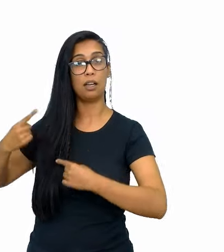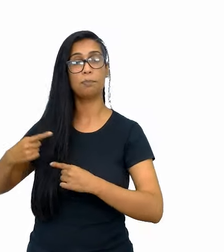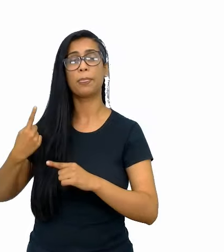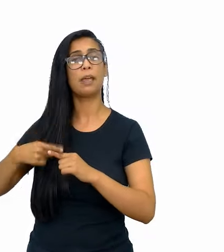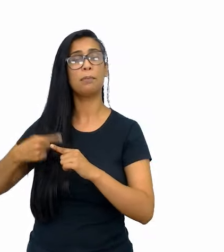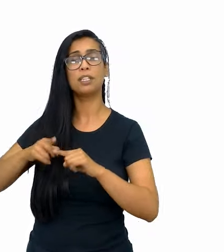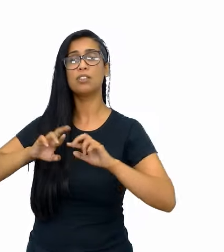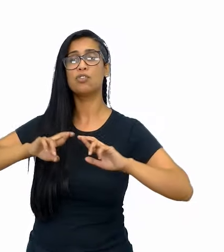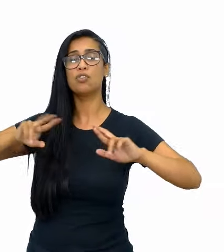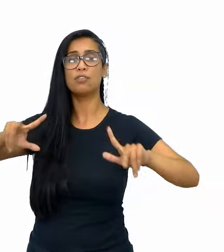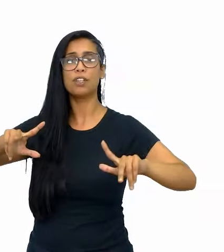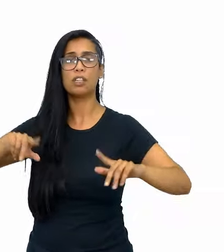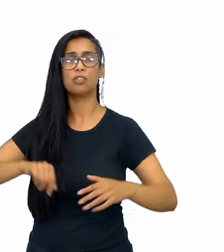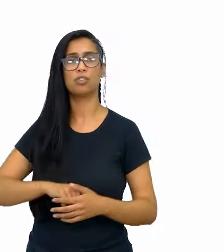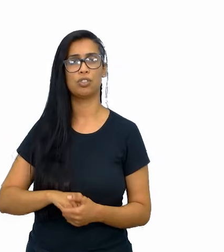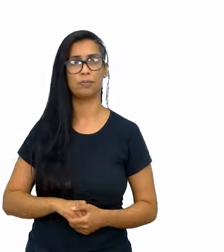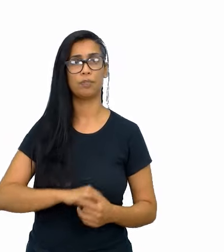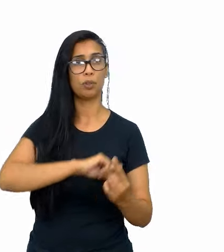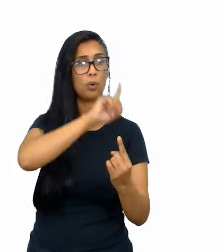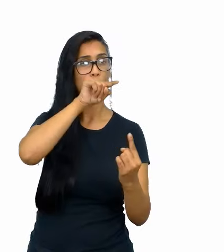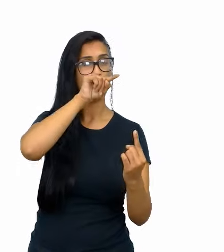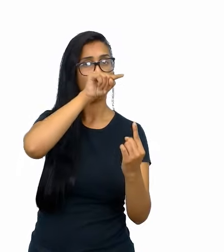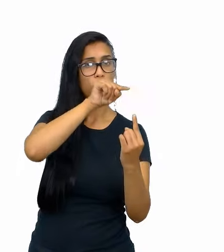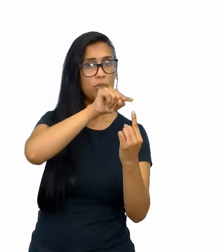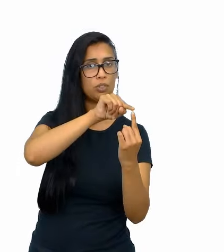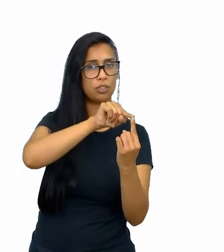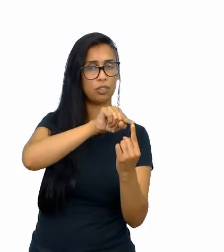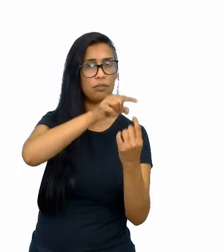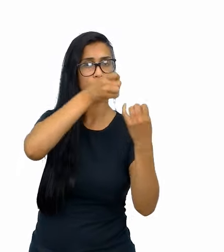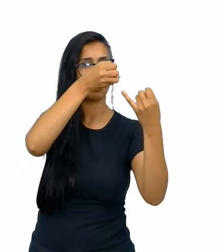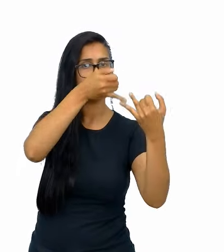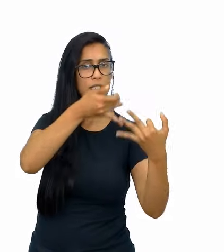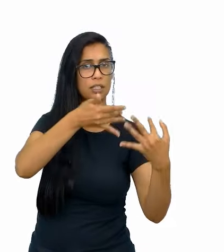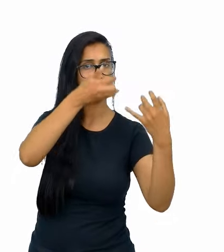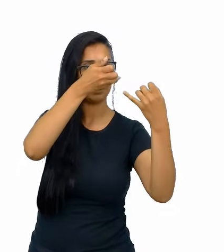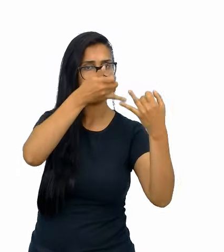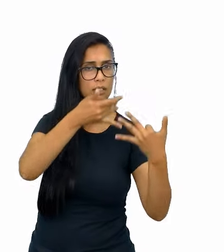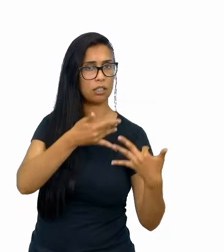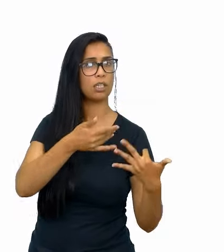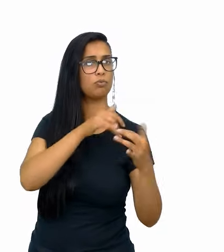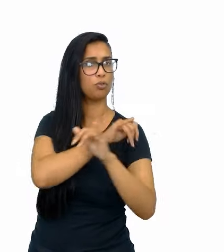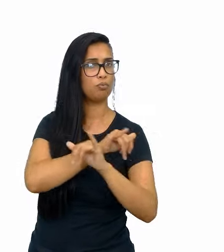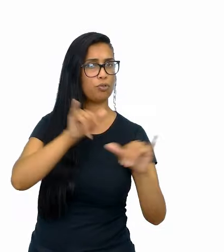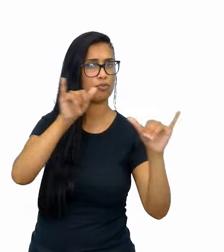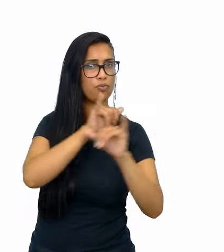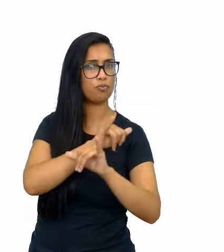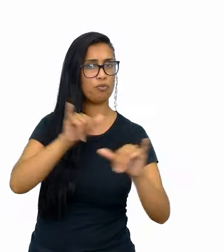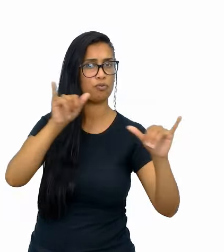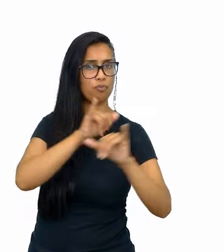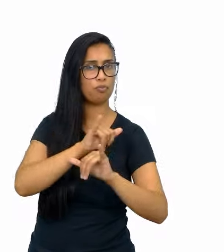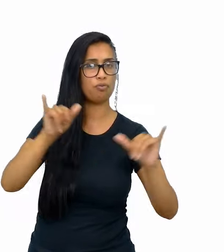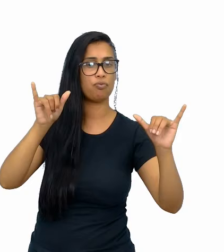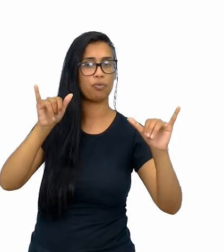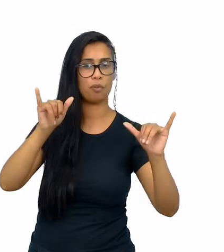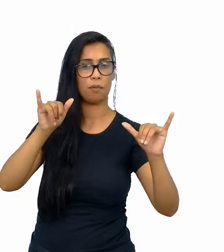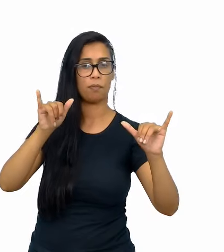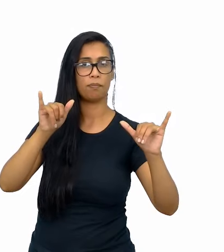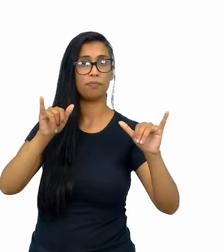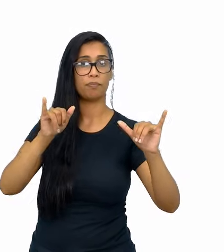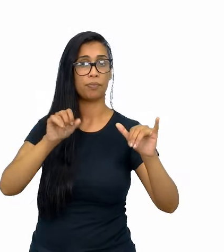né, entre a objetividade dos relatos que estão dentro de uma notícia, uma reportagem, né,